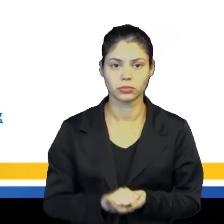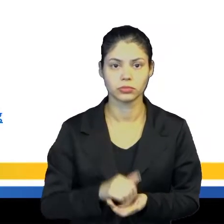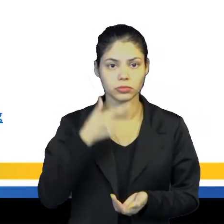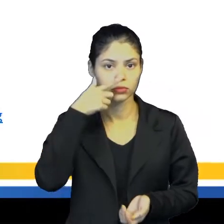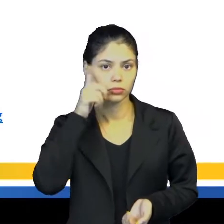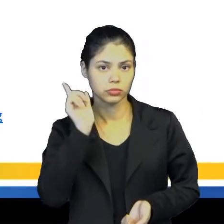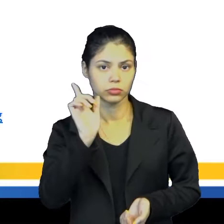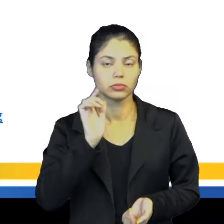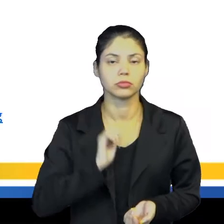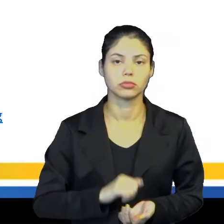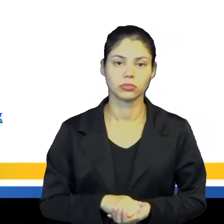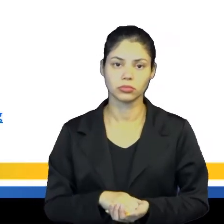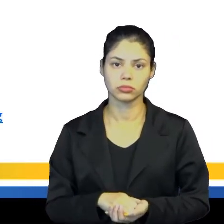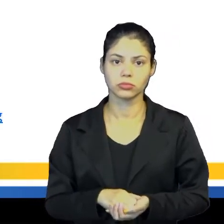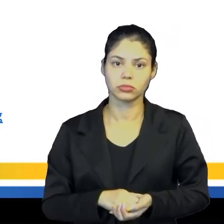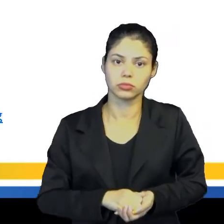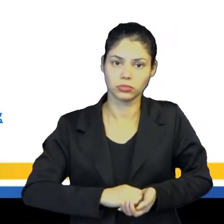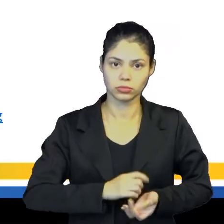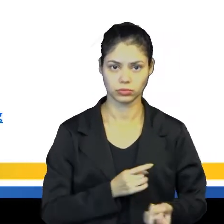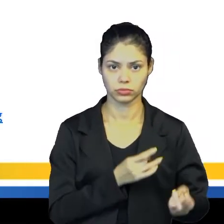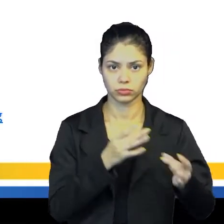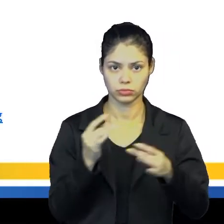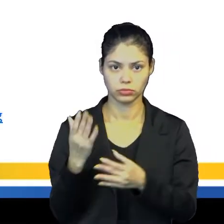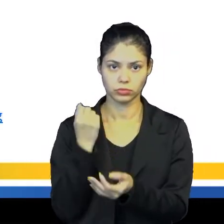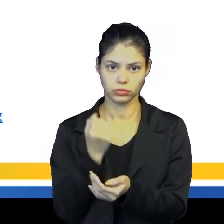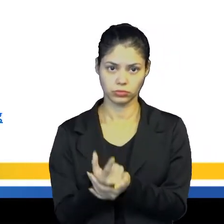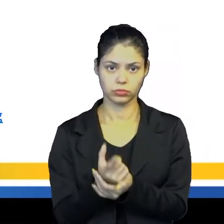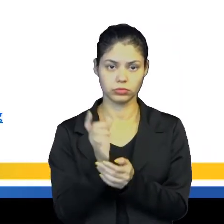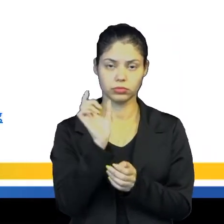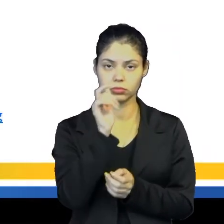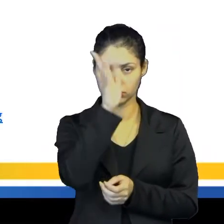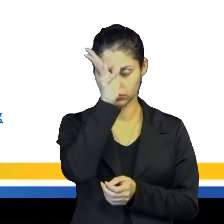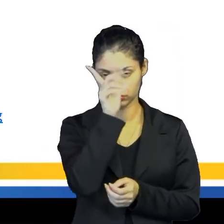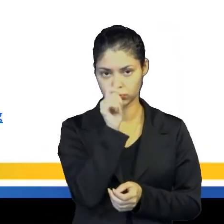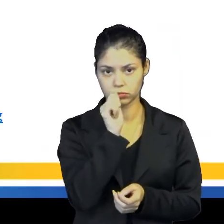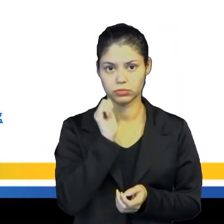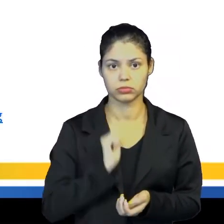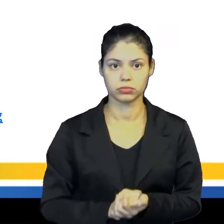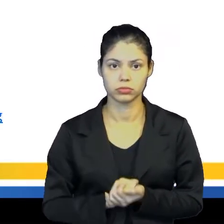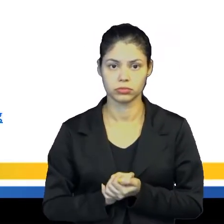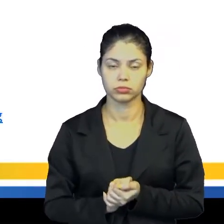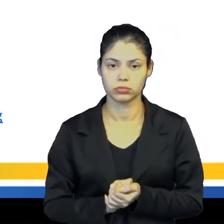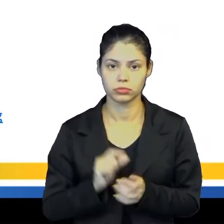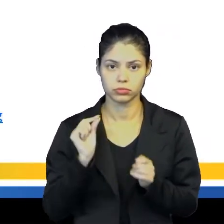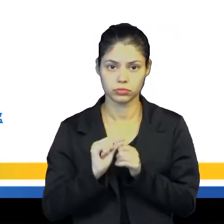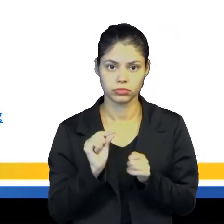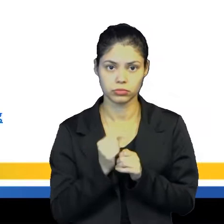ficaria. Ontem fui ao mercado e comprei uma